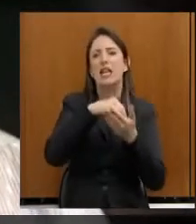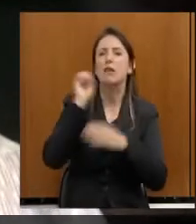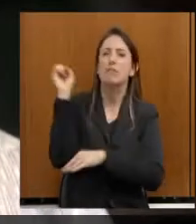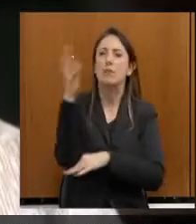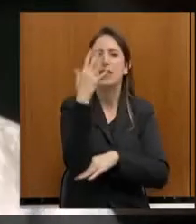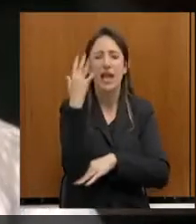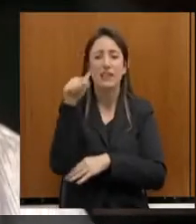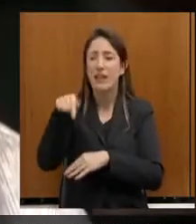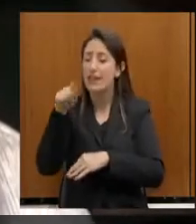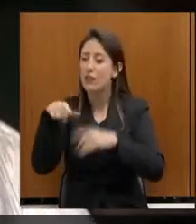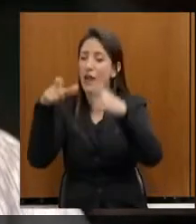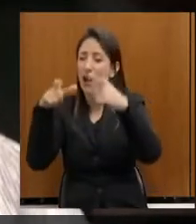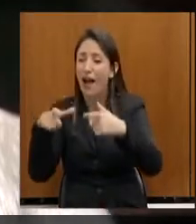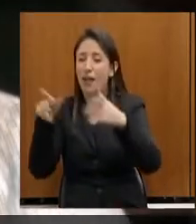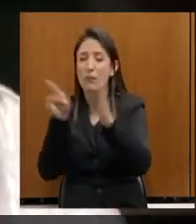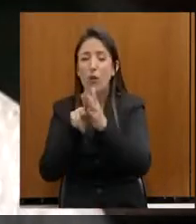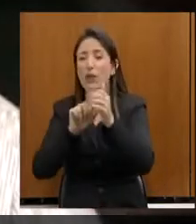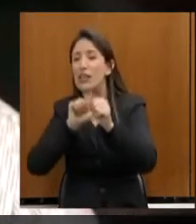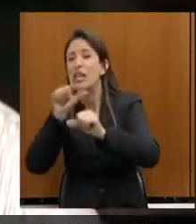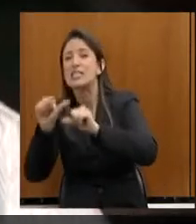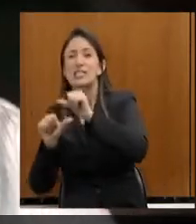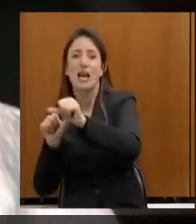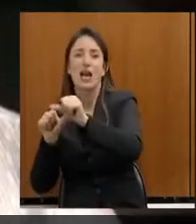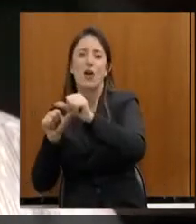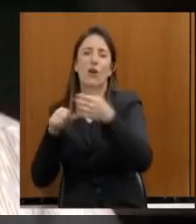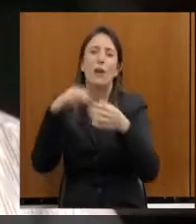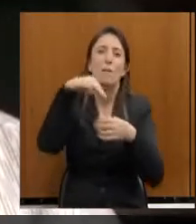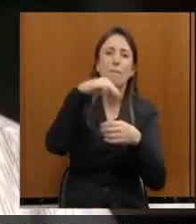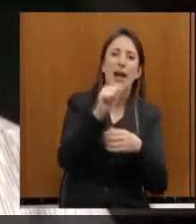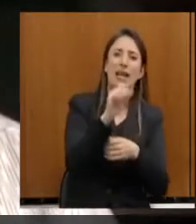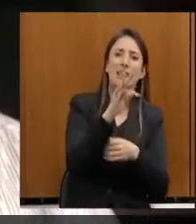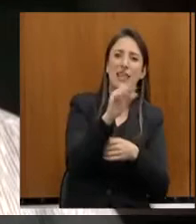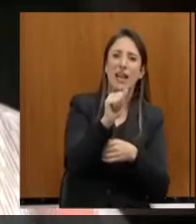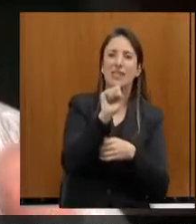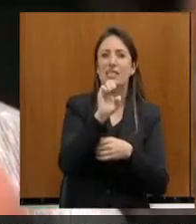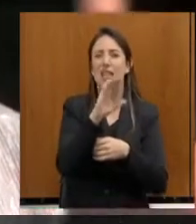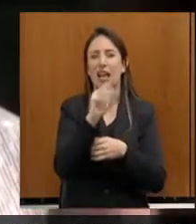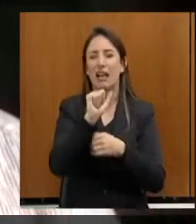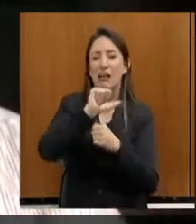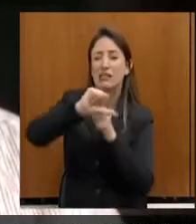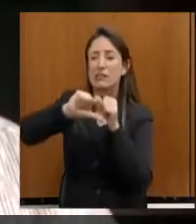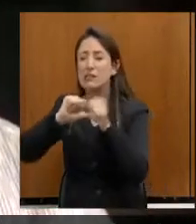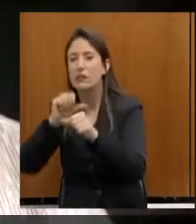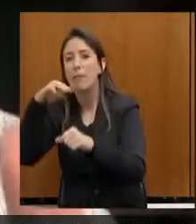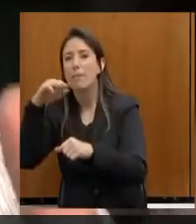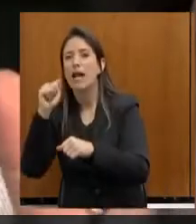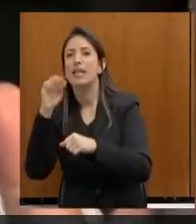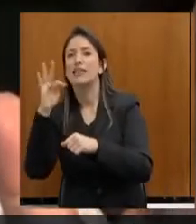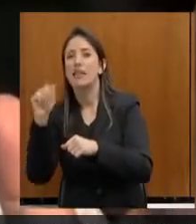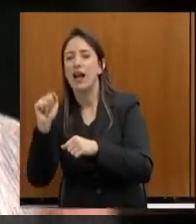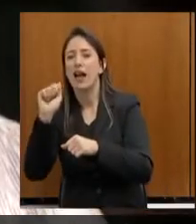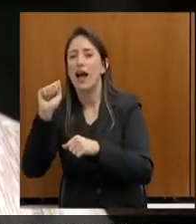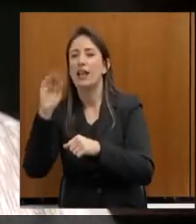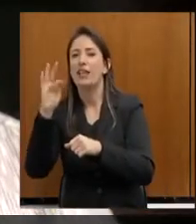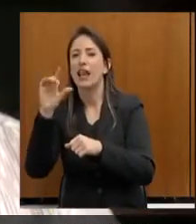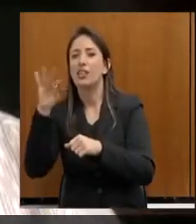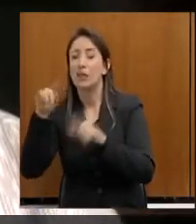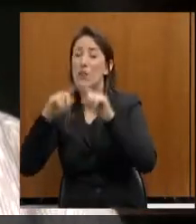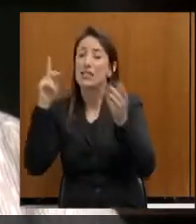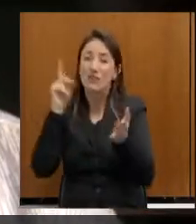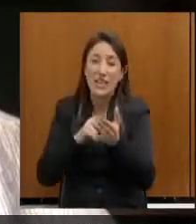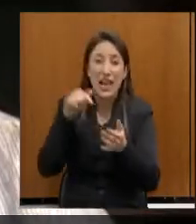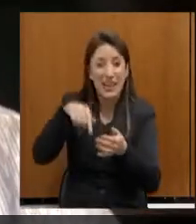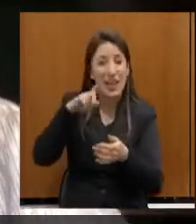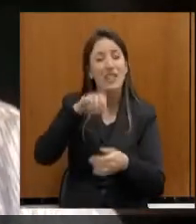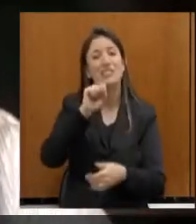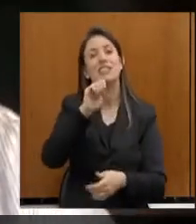como uma área de transição entre mata seca que mata atlântica mas naquela nós estamos aqui eu não sei errado eu sei que isso aqui nós estamos